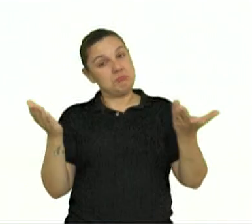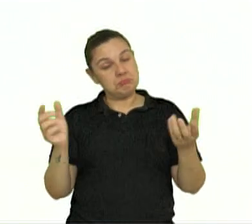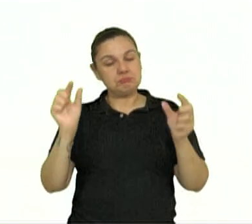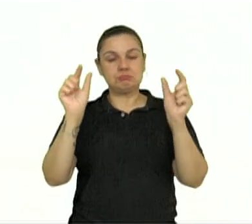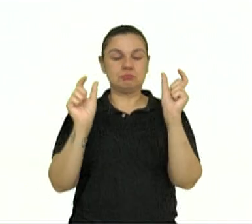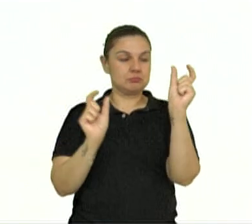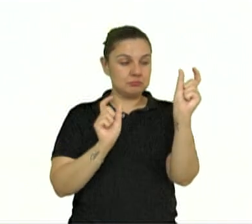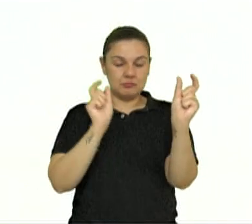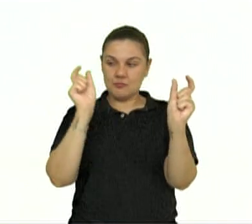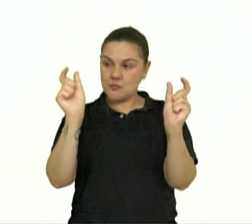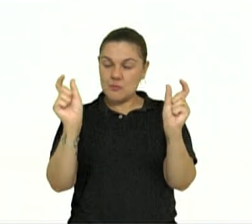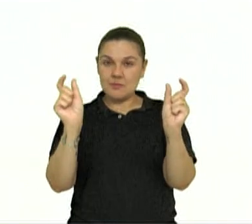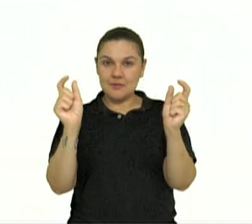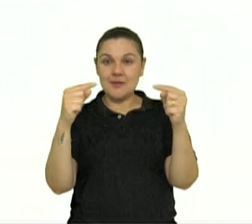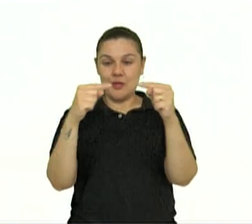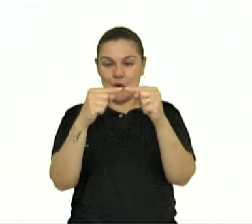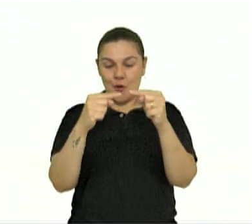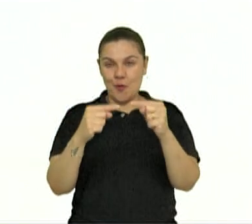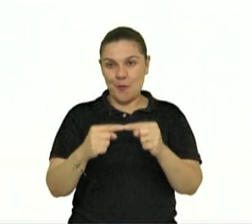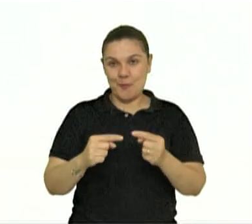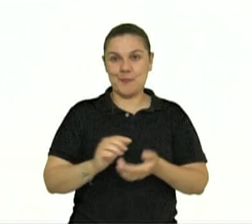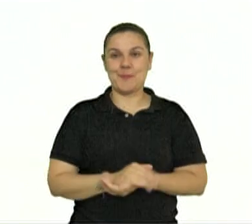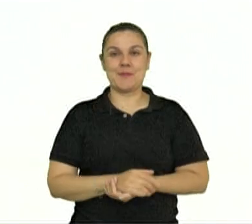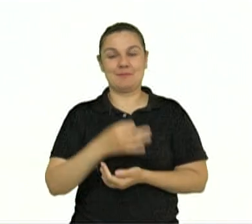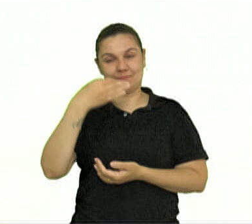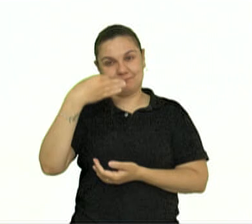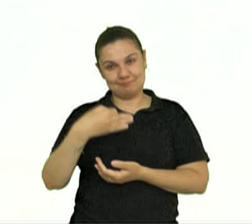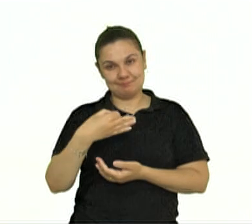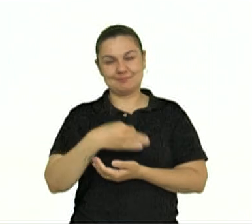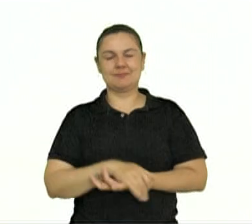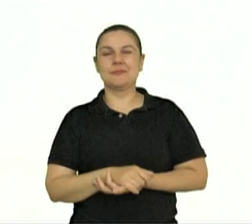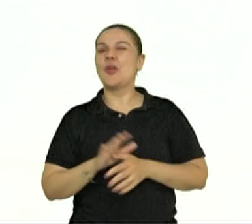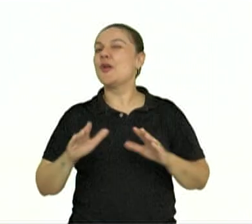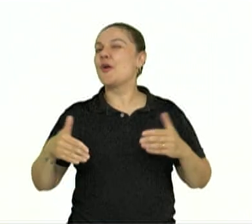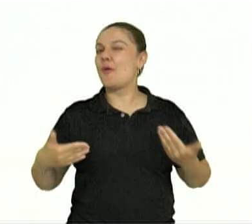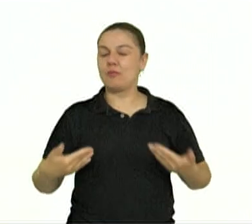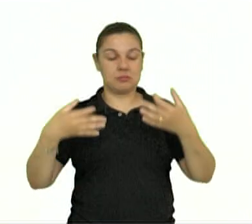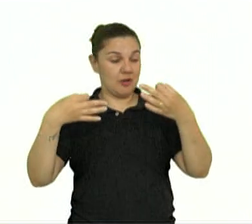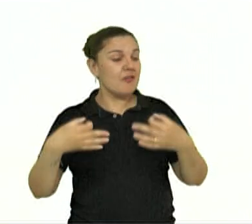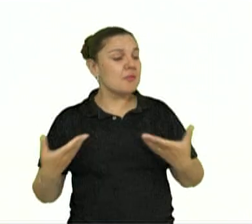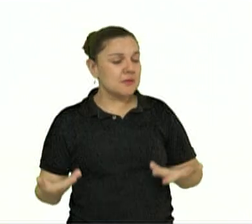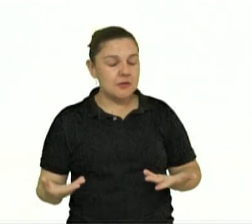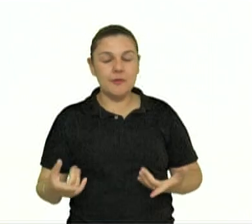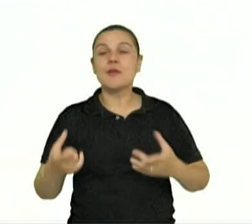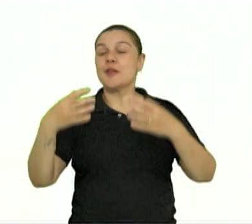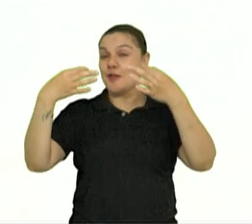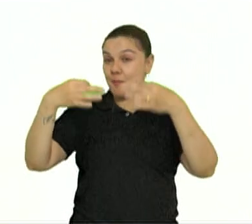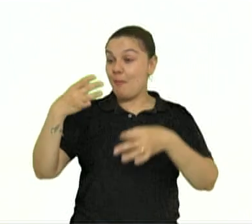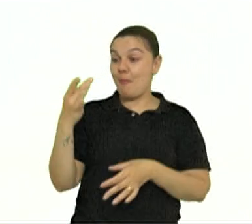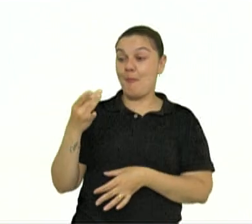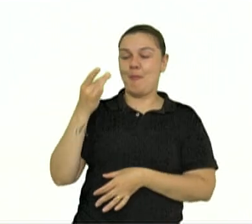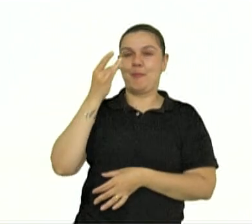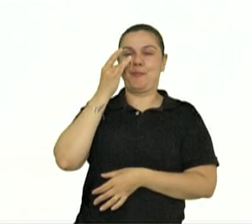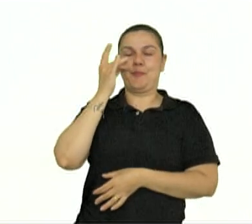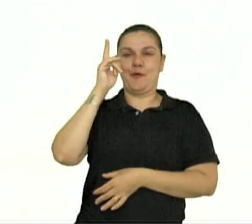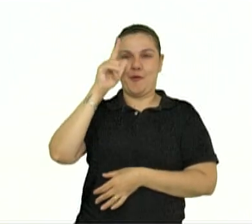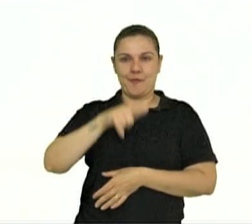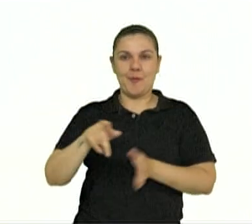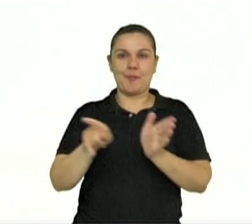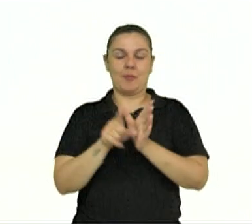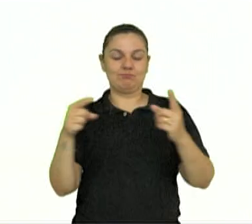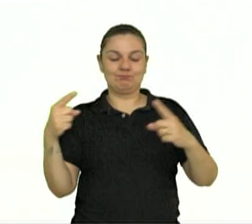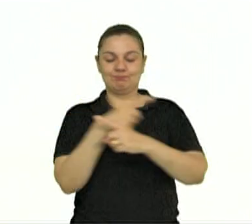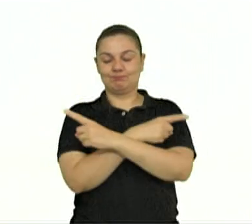tá? Versos que comprove essa afirmação. Com que afirmação, professor? Que comprove a afirmação que nós temos